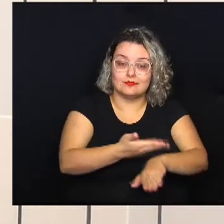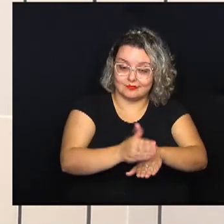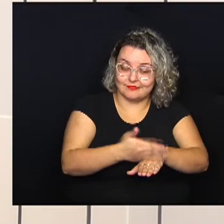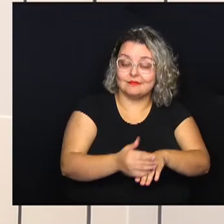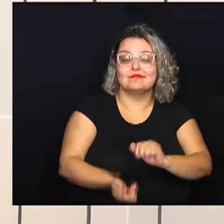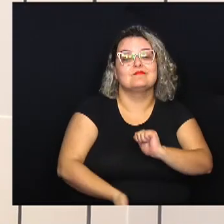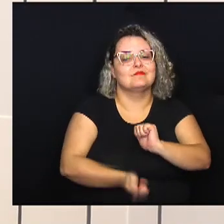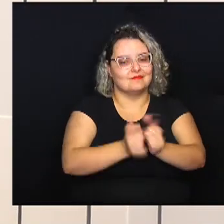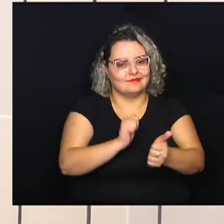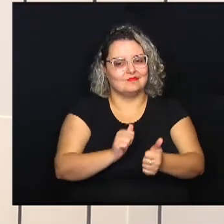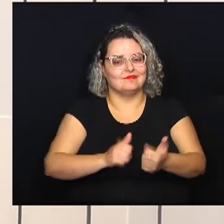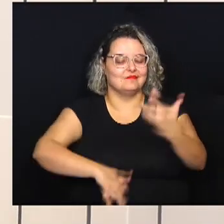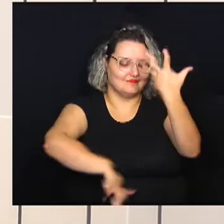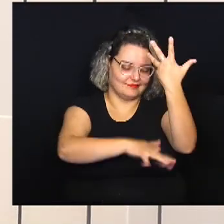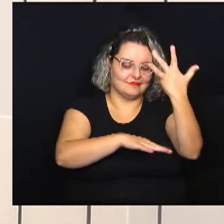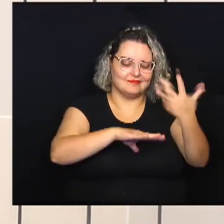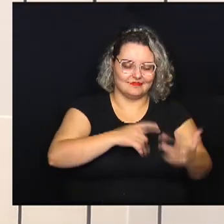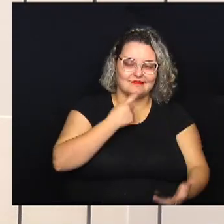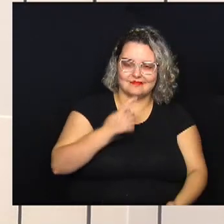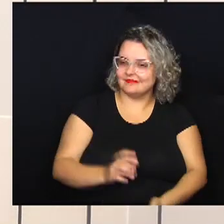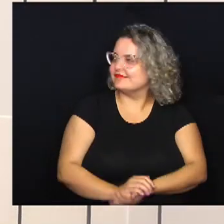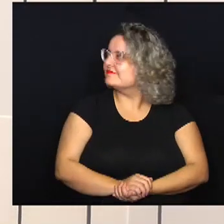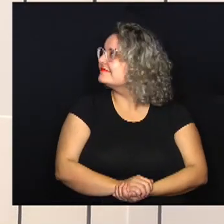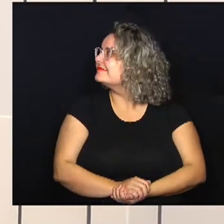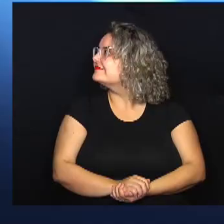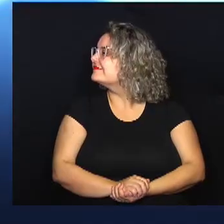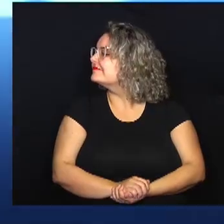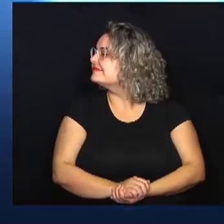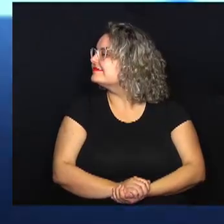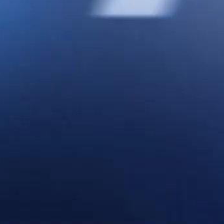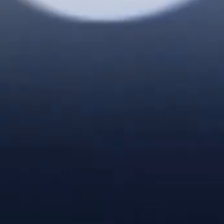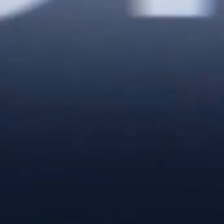esportiva em parques da cidade.